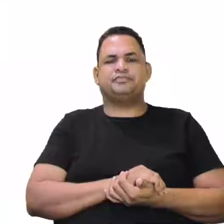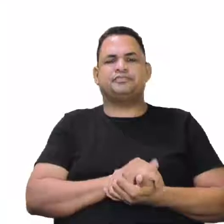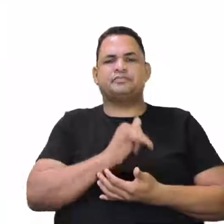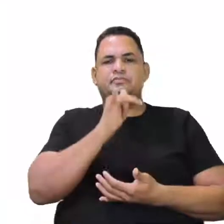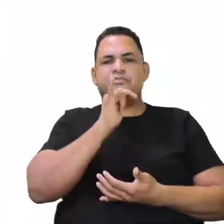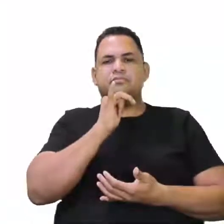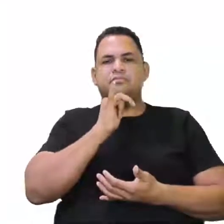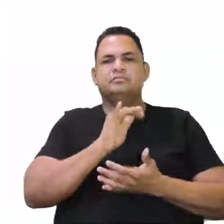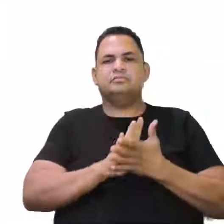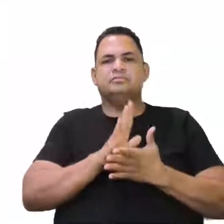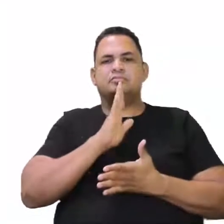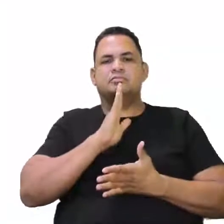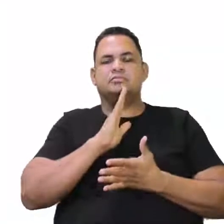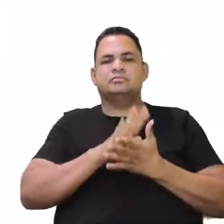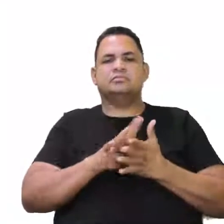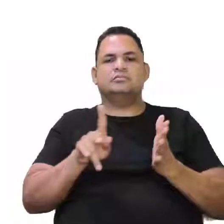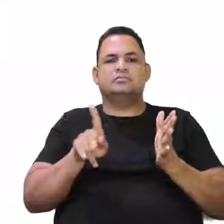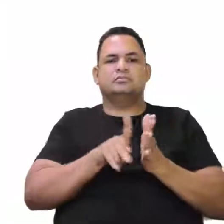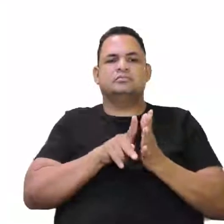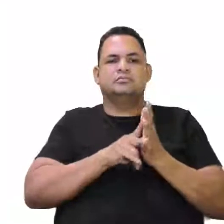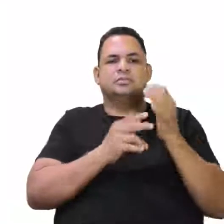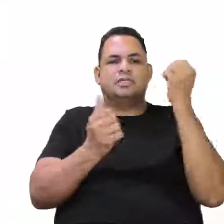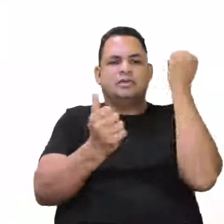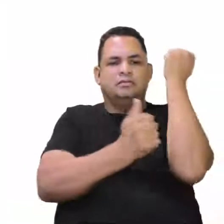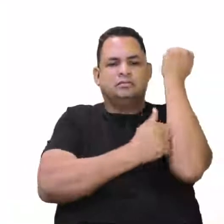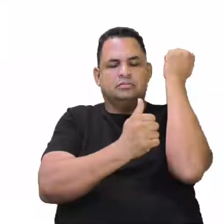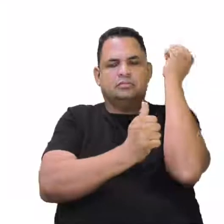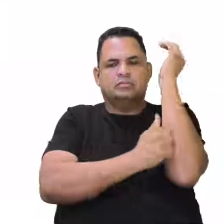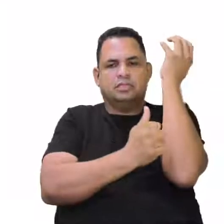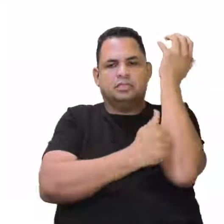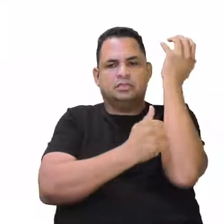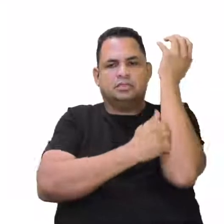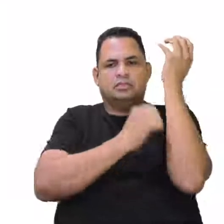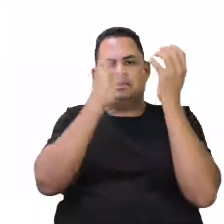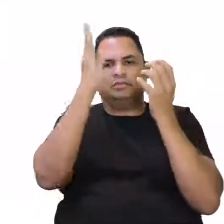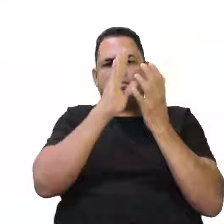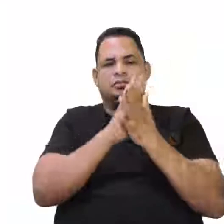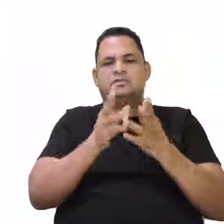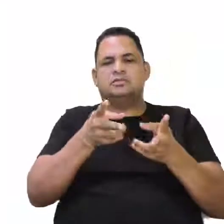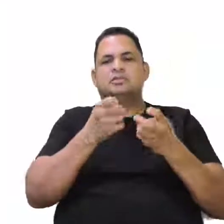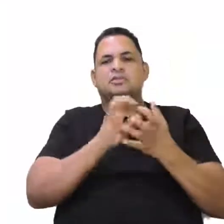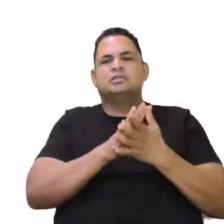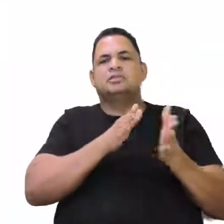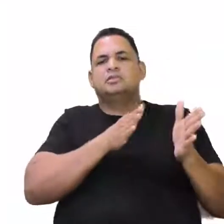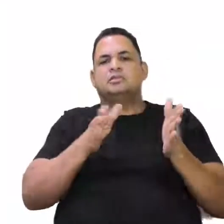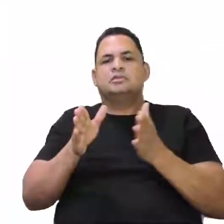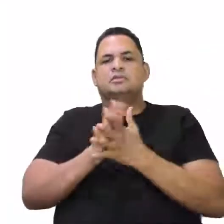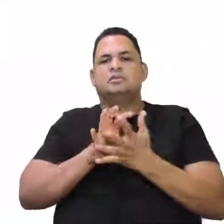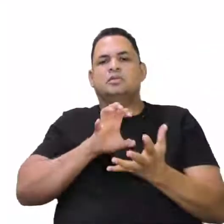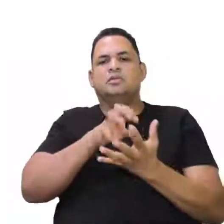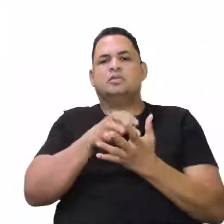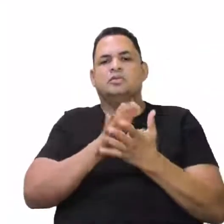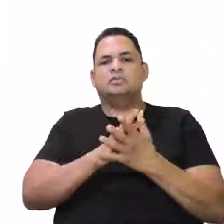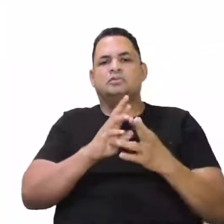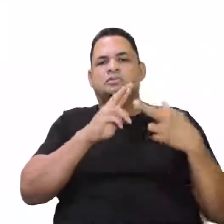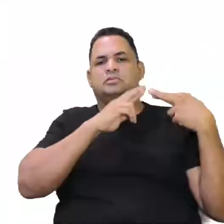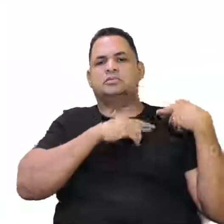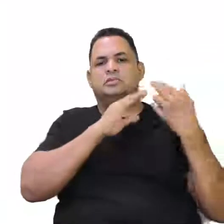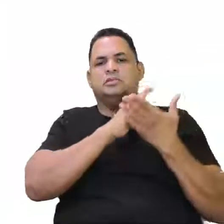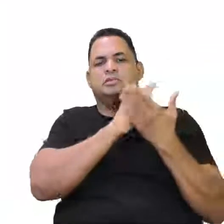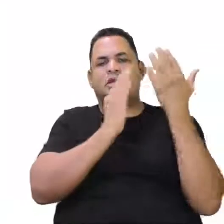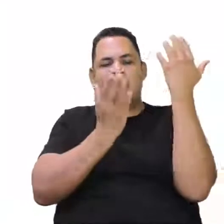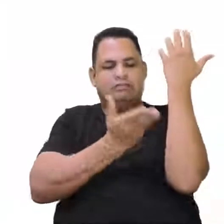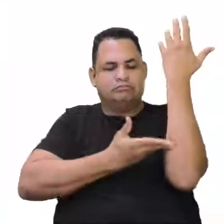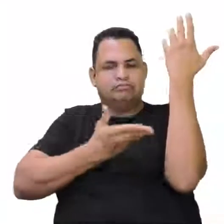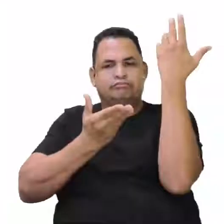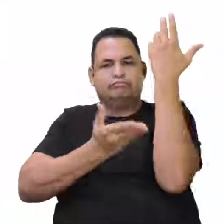O exemplo mais conhecido é o próprio pau-brasil, cuja exploração no período colonial foi responsável por devastar